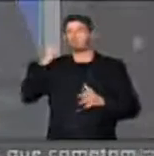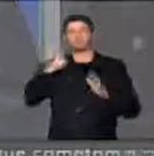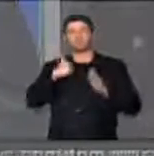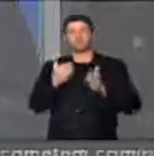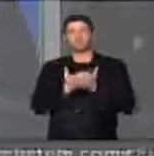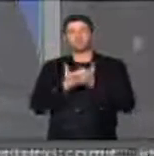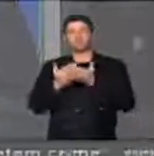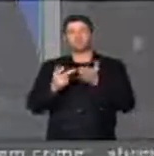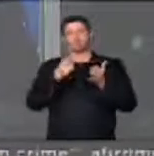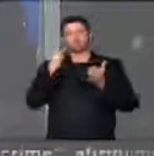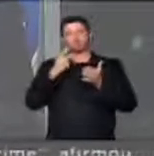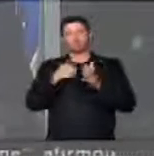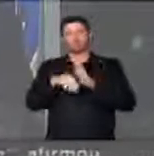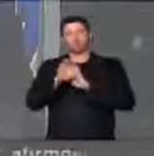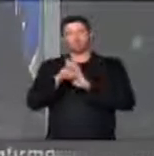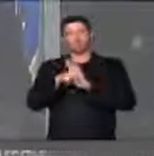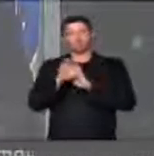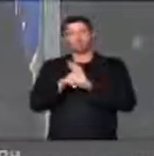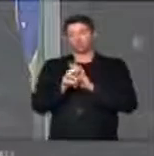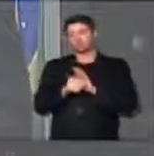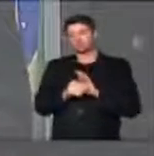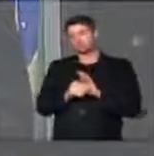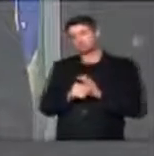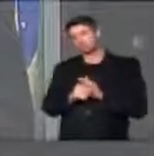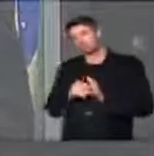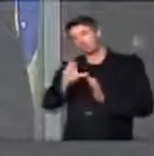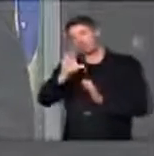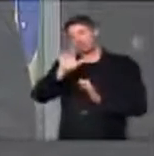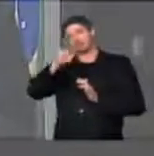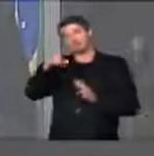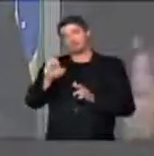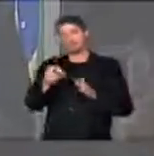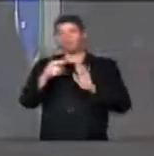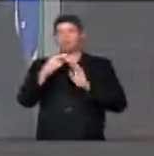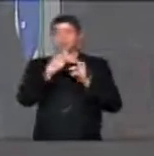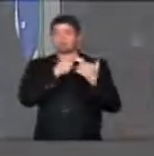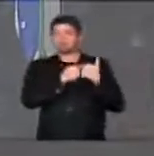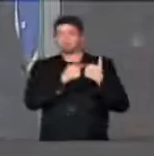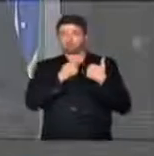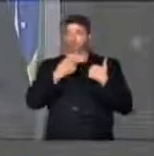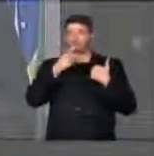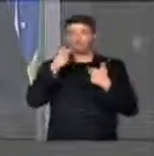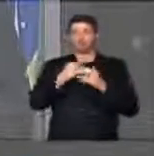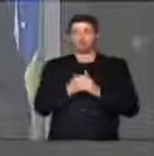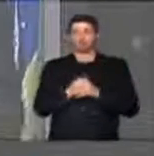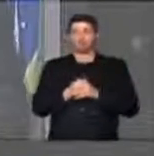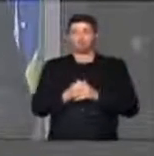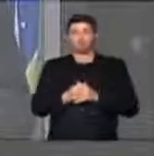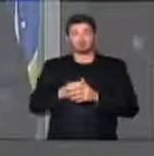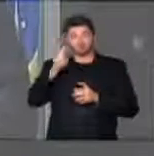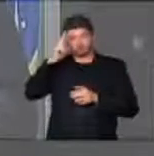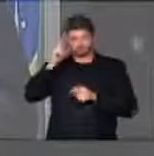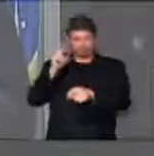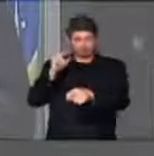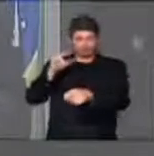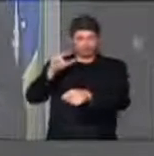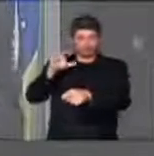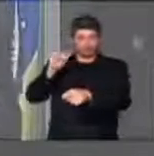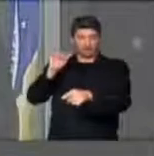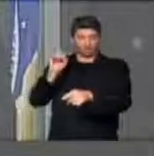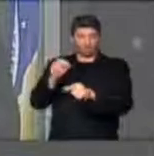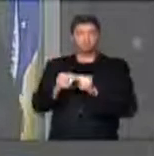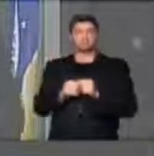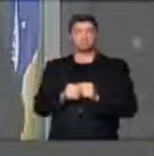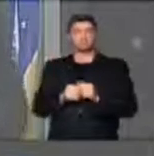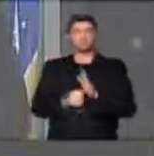hoje conceituando o que é o crime de responsabilidade. Eu queria lembrar, viu, Carnacho, que a primeira